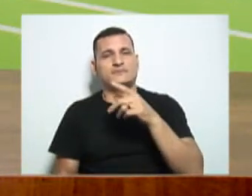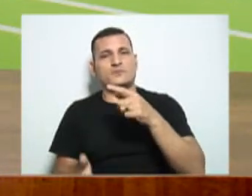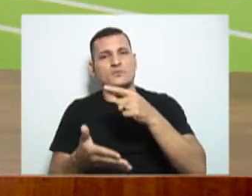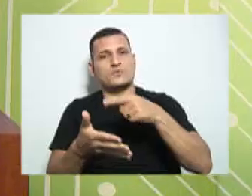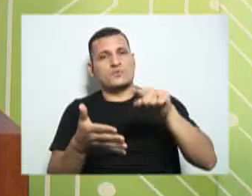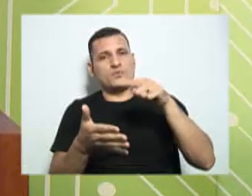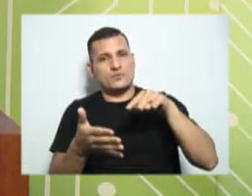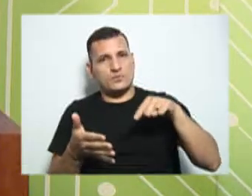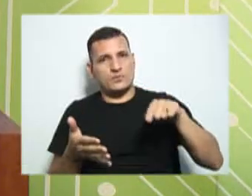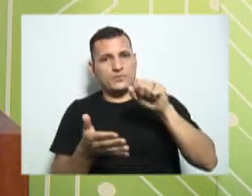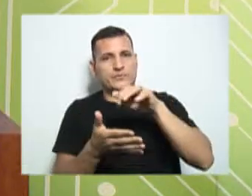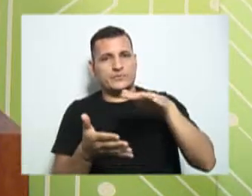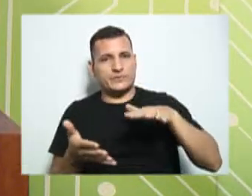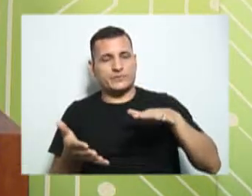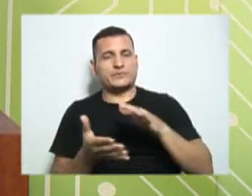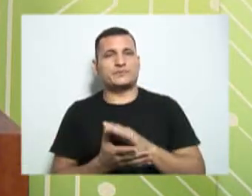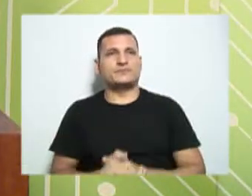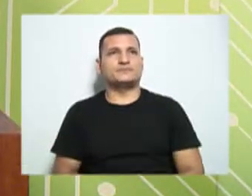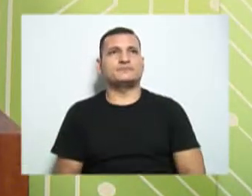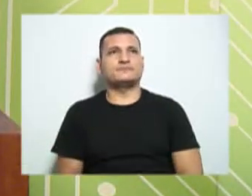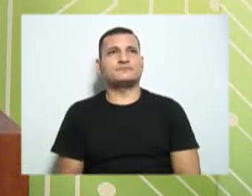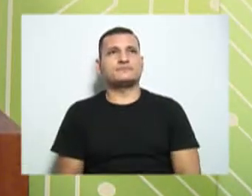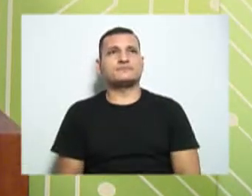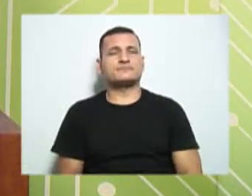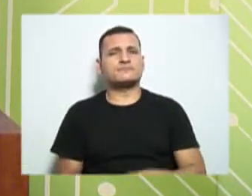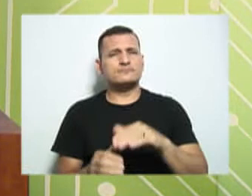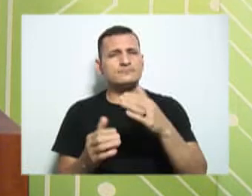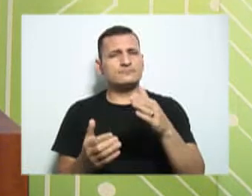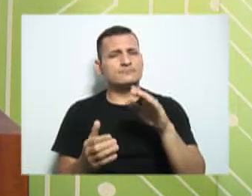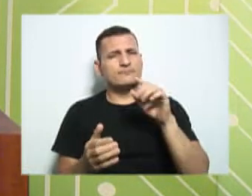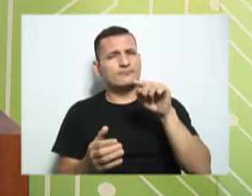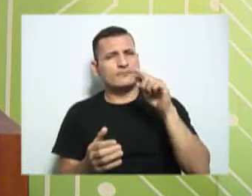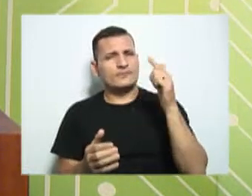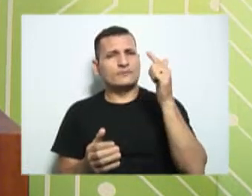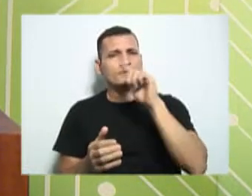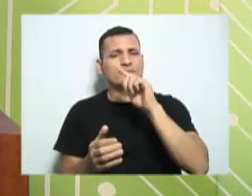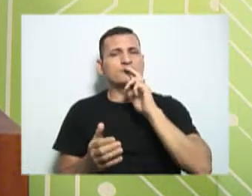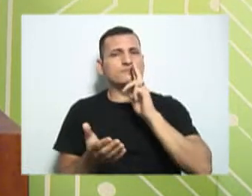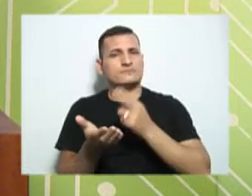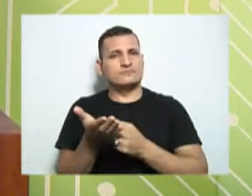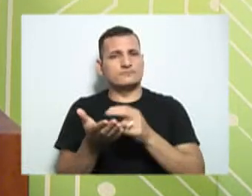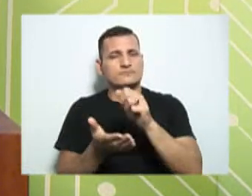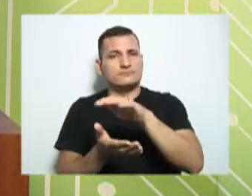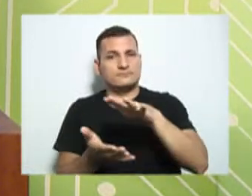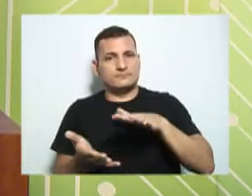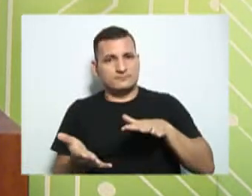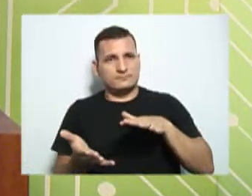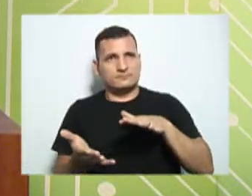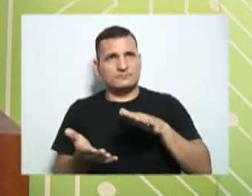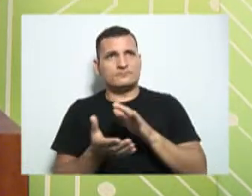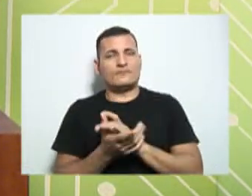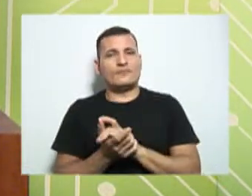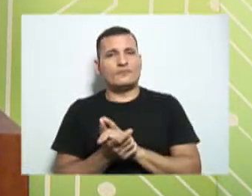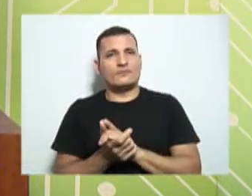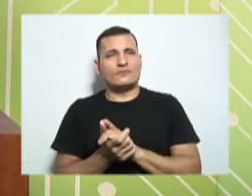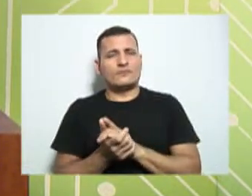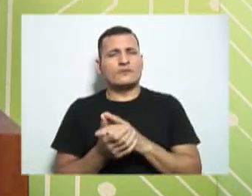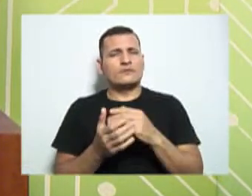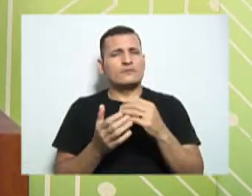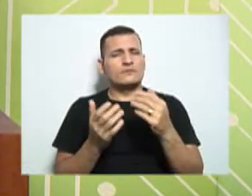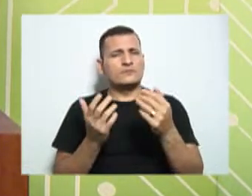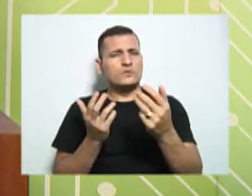atividades. Então, vocês conseguiram fazer a atividade de sala de acordo com o que